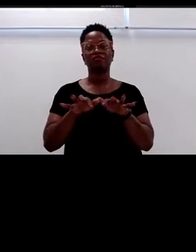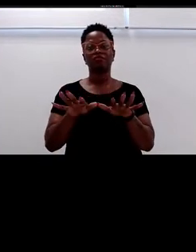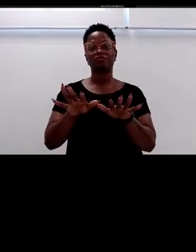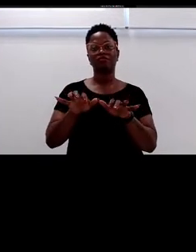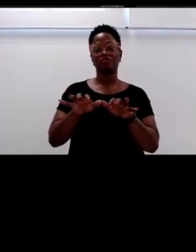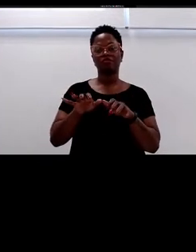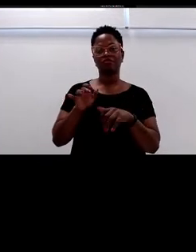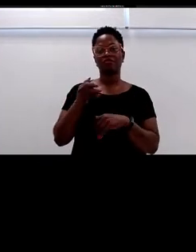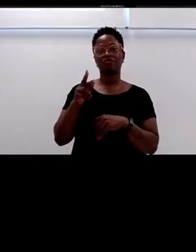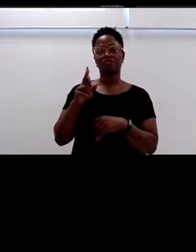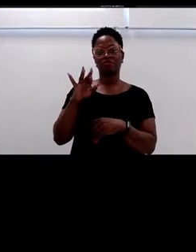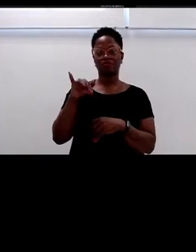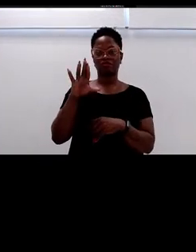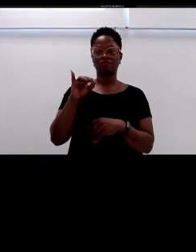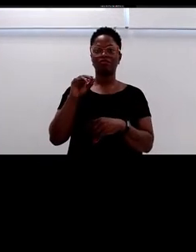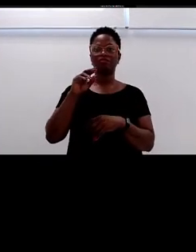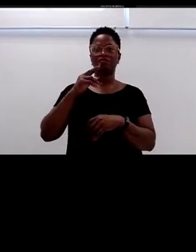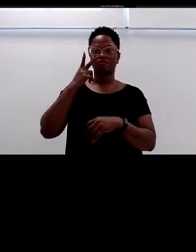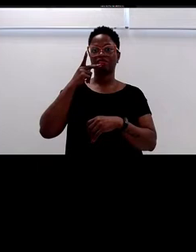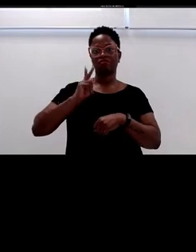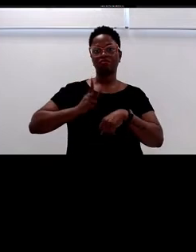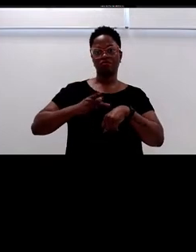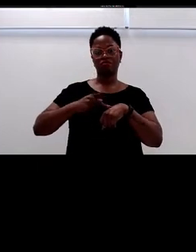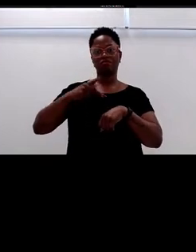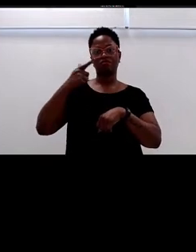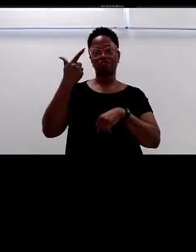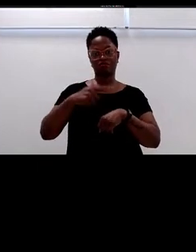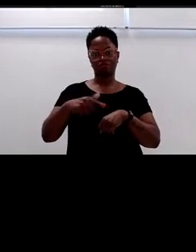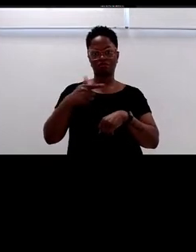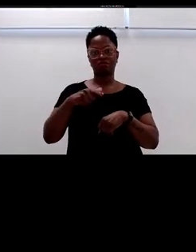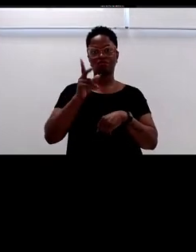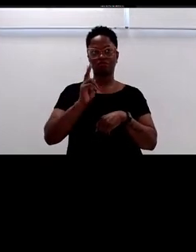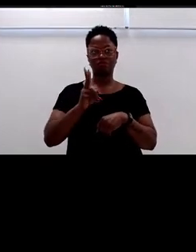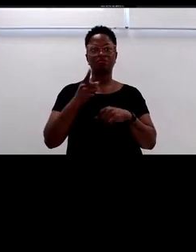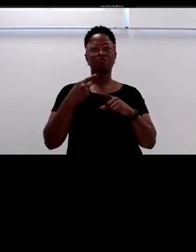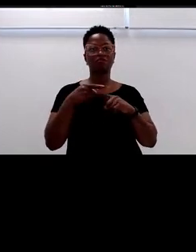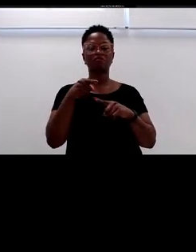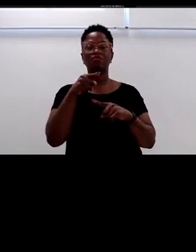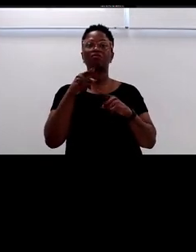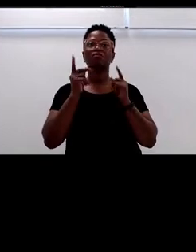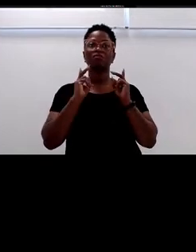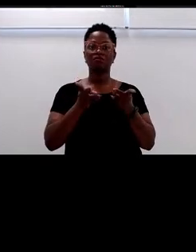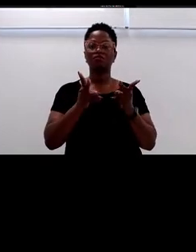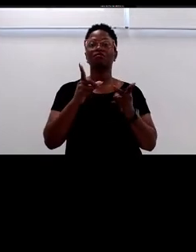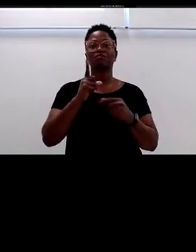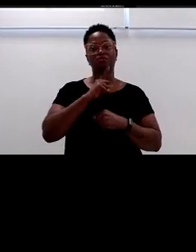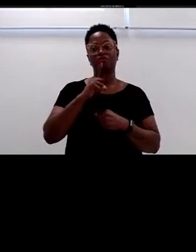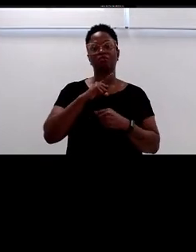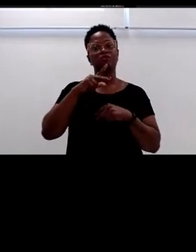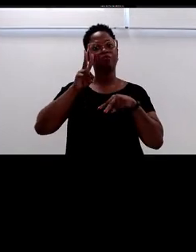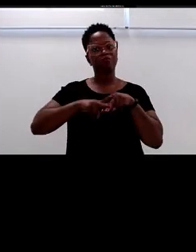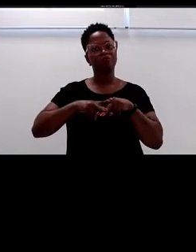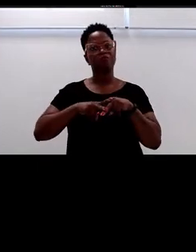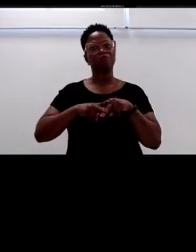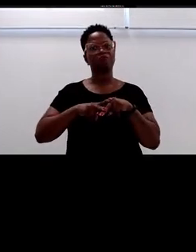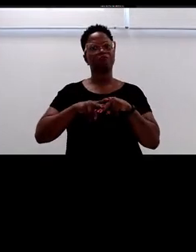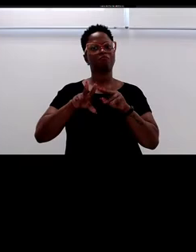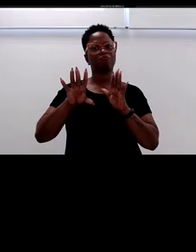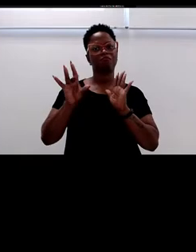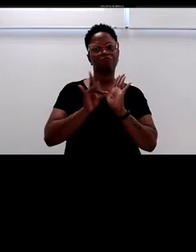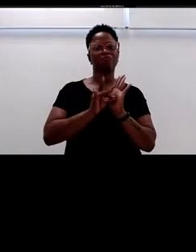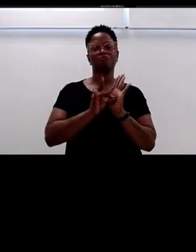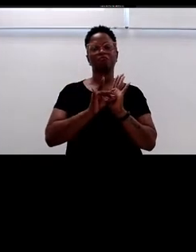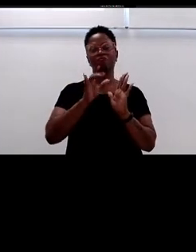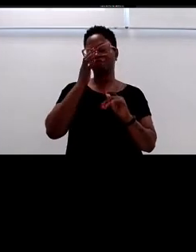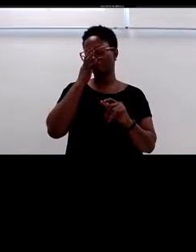ele vai se tornando rocha de novo. Esse pigmento que está aqui está aprisionado para sempre aqui. Uma técnica